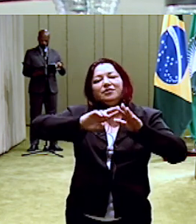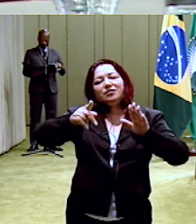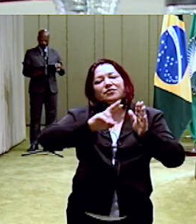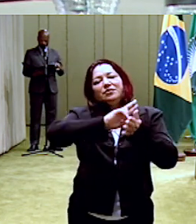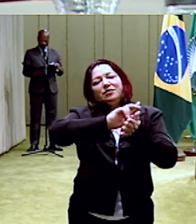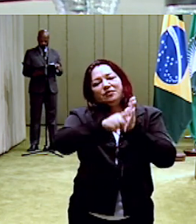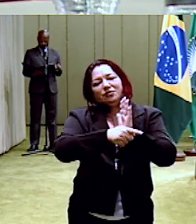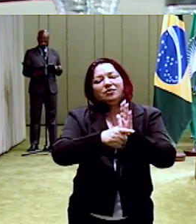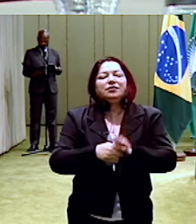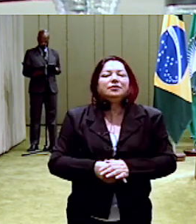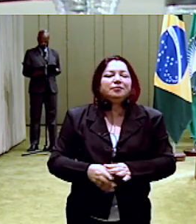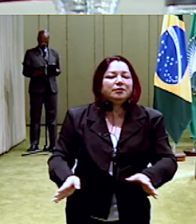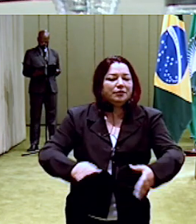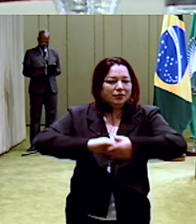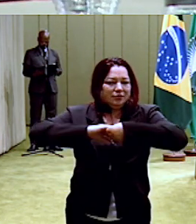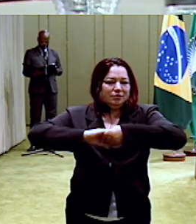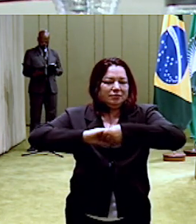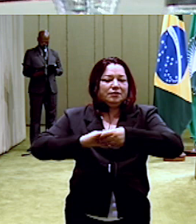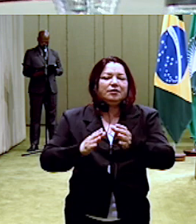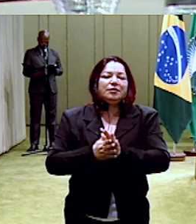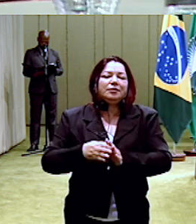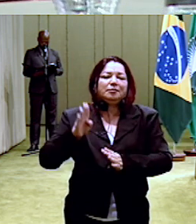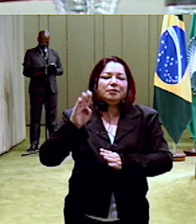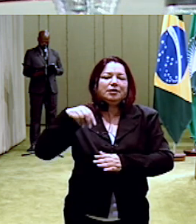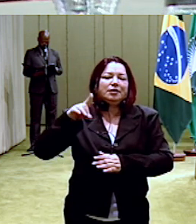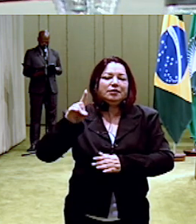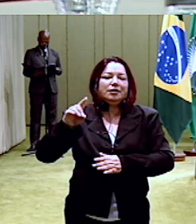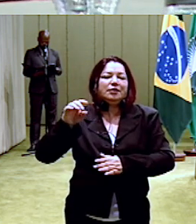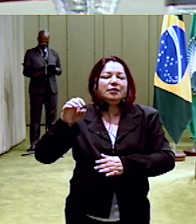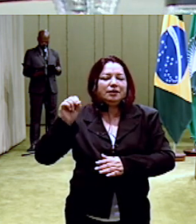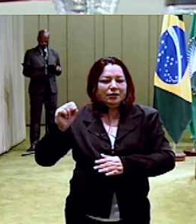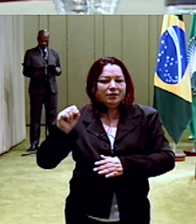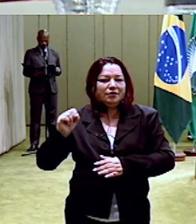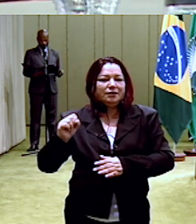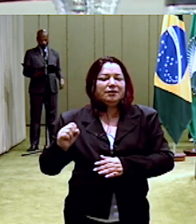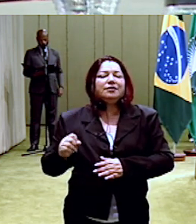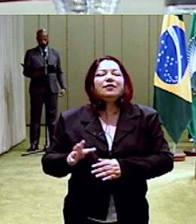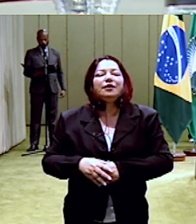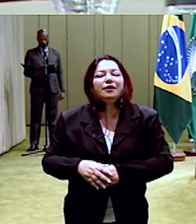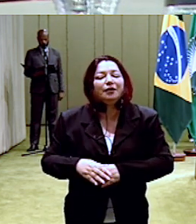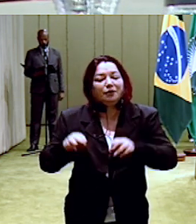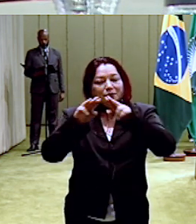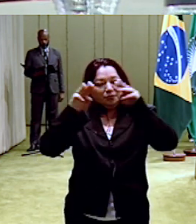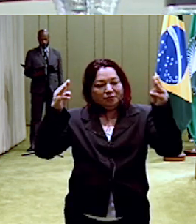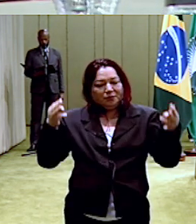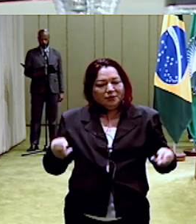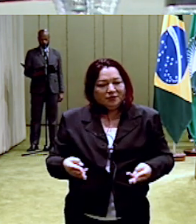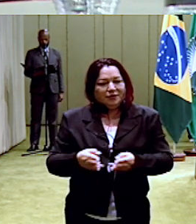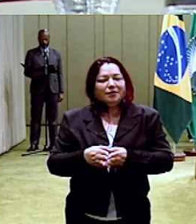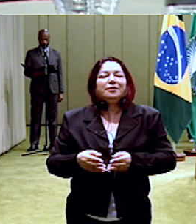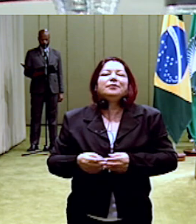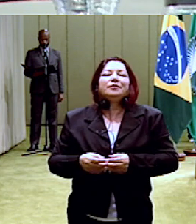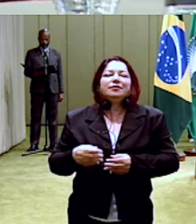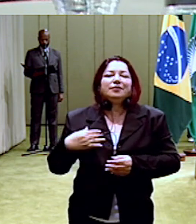né? Queria parabenizar o BNDES pela questão do Museu do Valongo. Me toca pessoalmente, porque sou